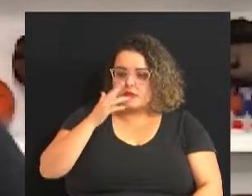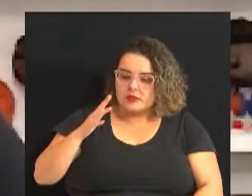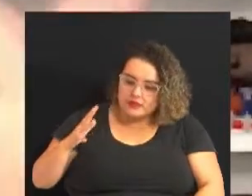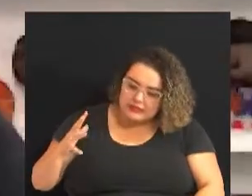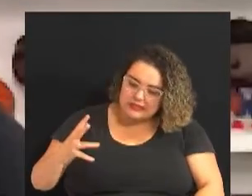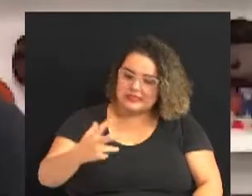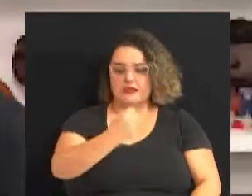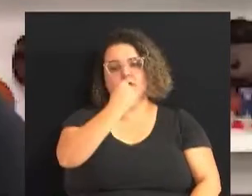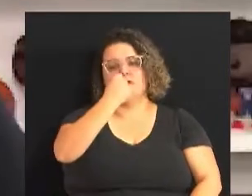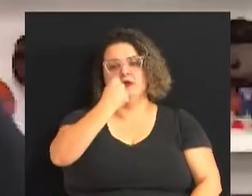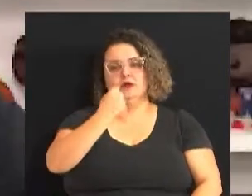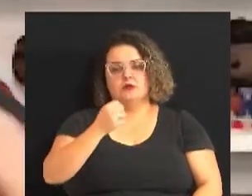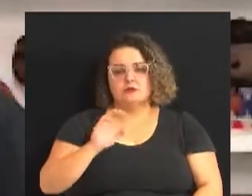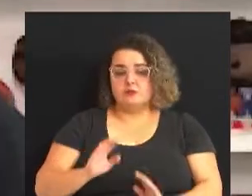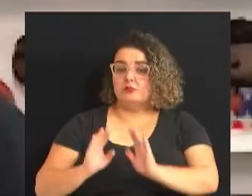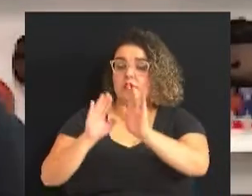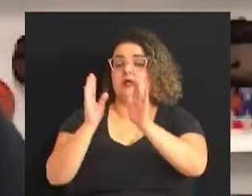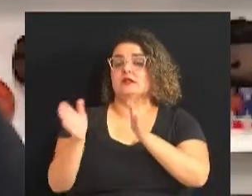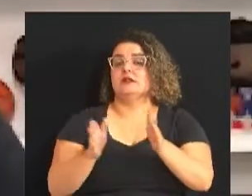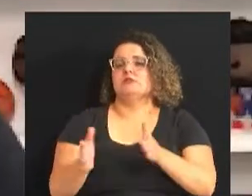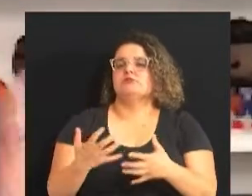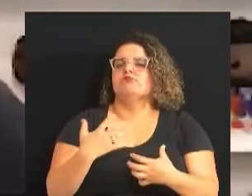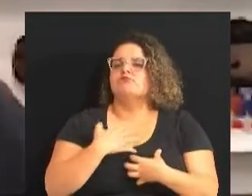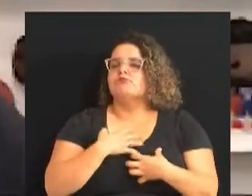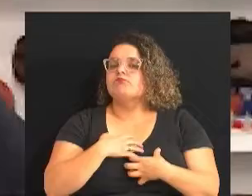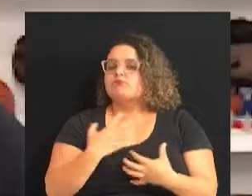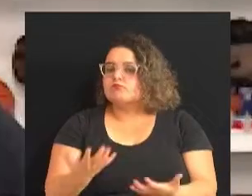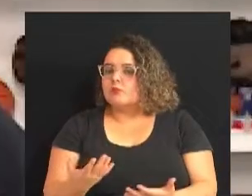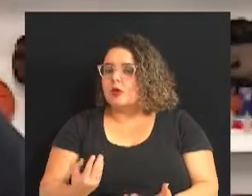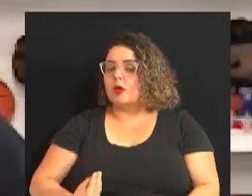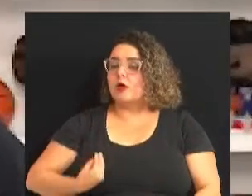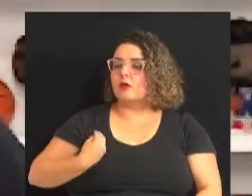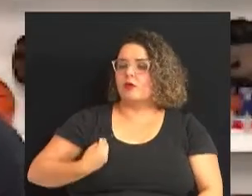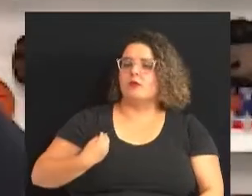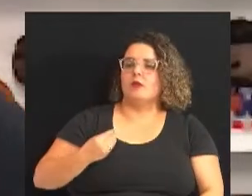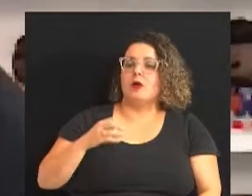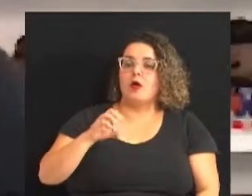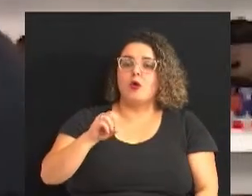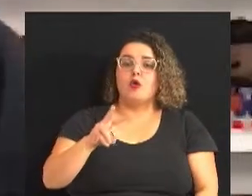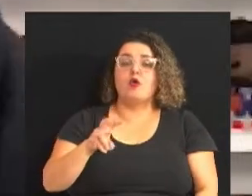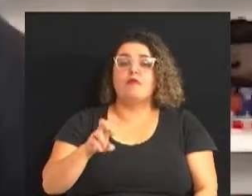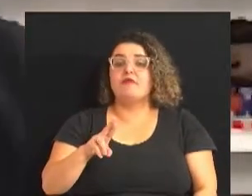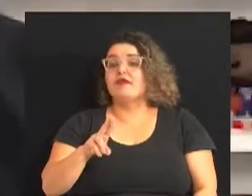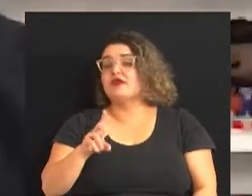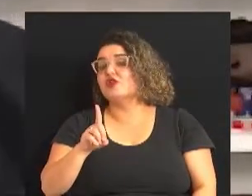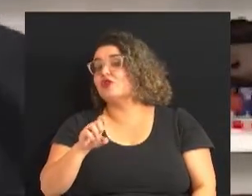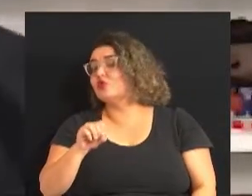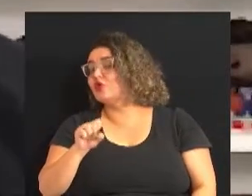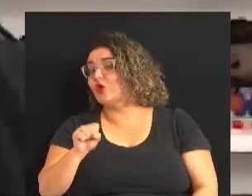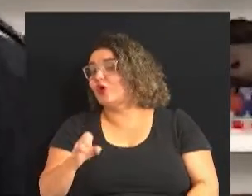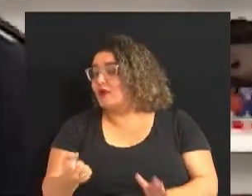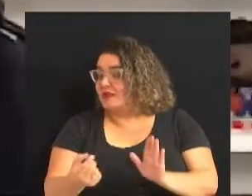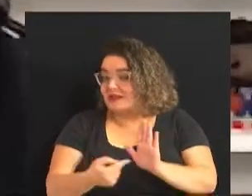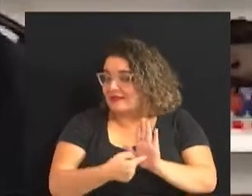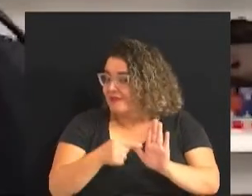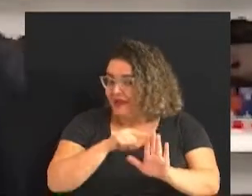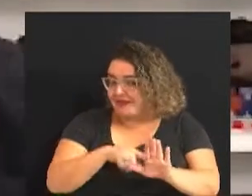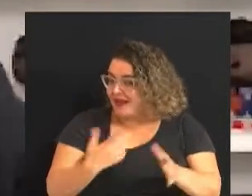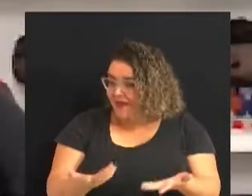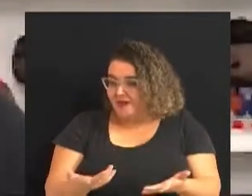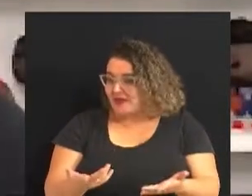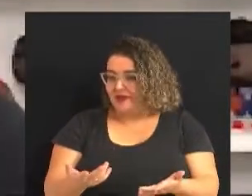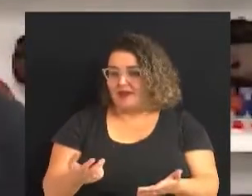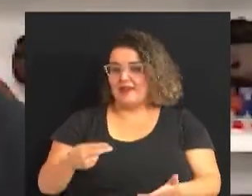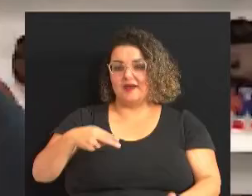momento. A gente tem a sensação de que estamos vivendo uma overdose de basquete. A gente teve um evento como a NBA House lotando todas